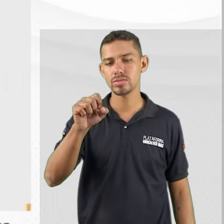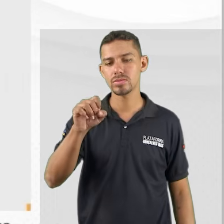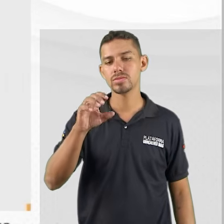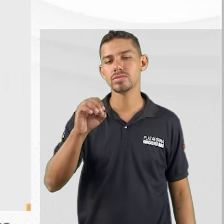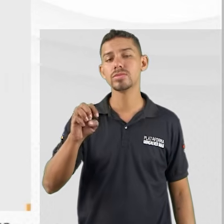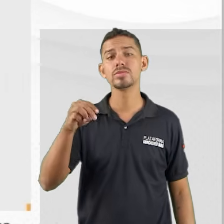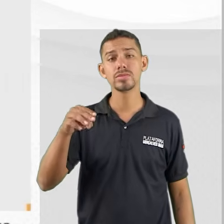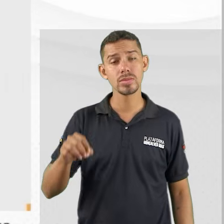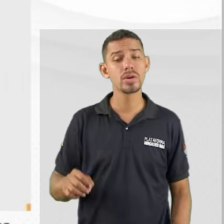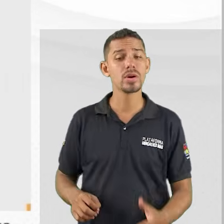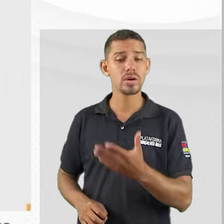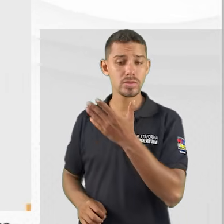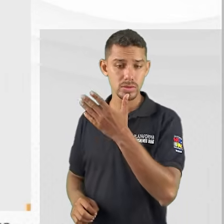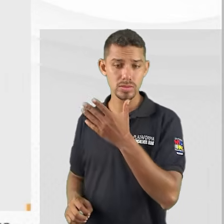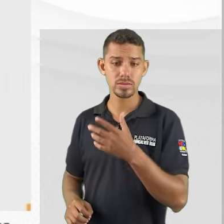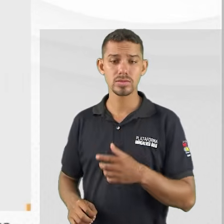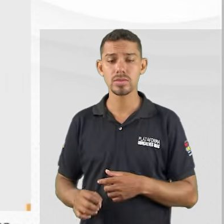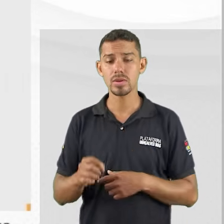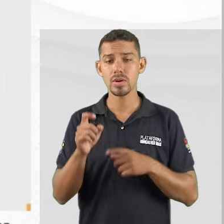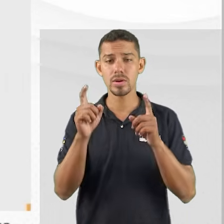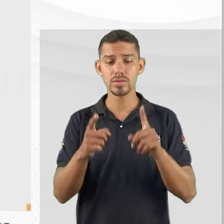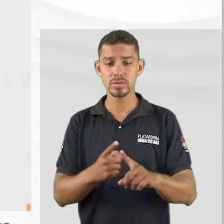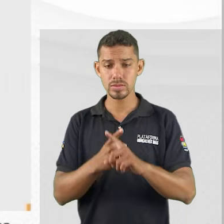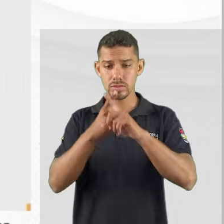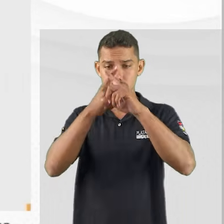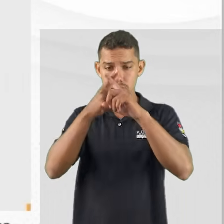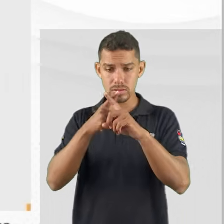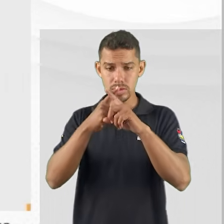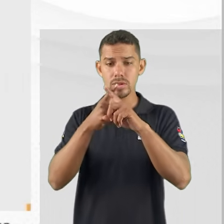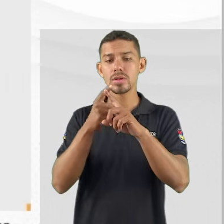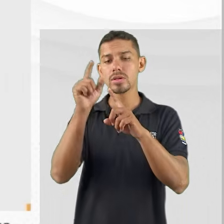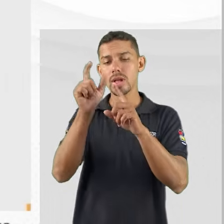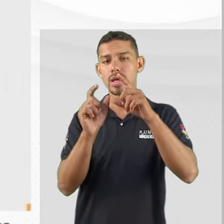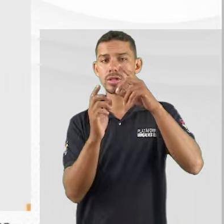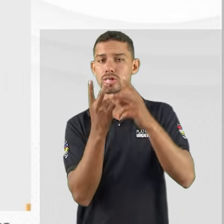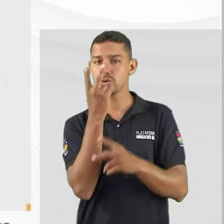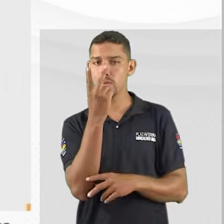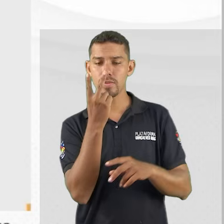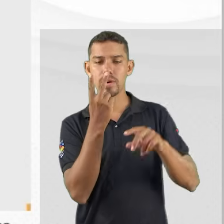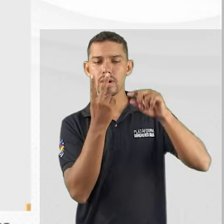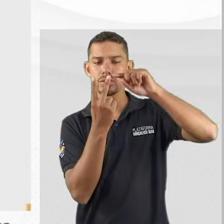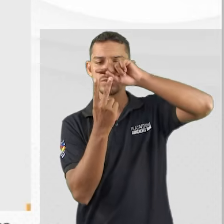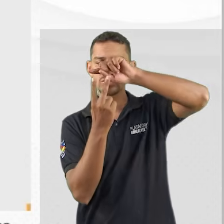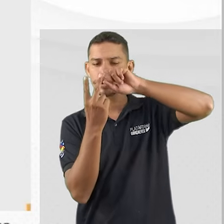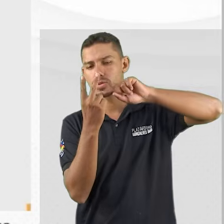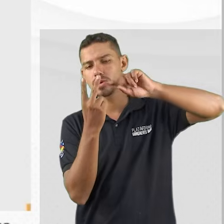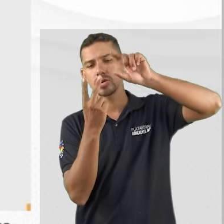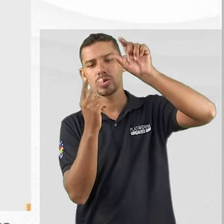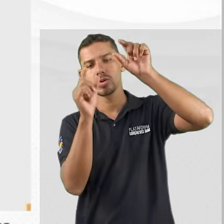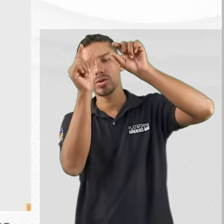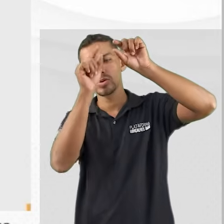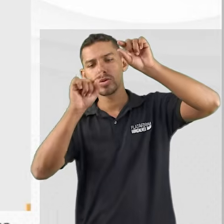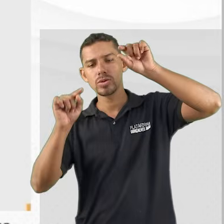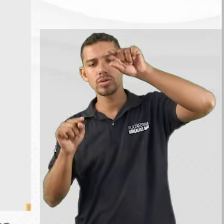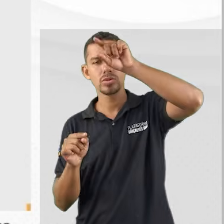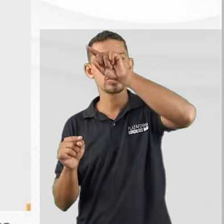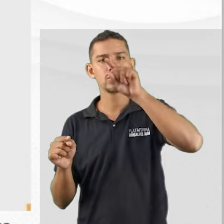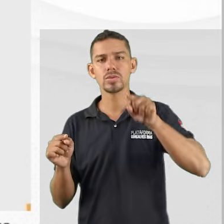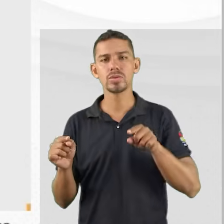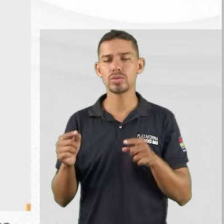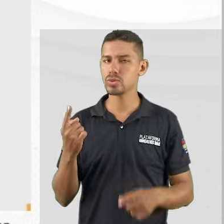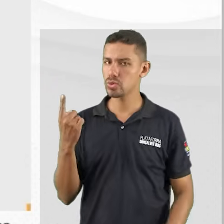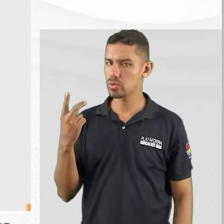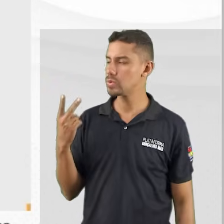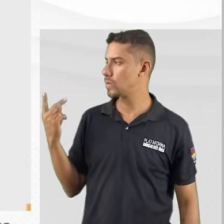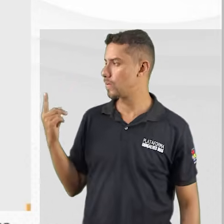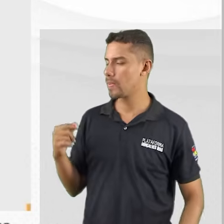O cromossomo, pessoal, aqui nessa imagem, ele está já duplicado. A gente vê já 2 perninhas, vocês conseguem observar